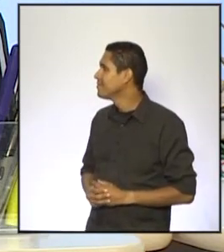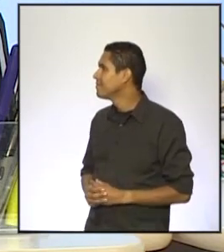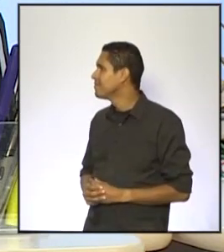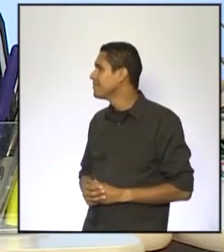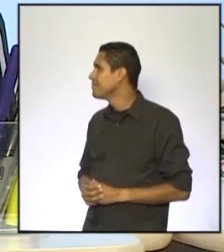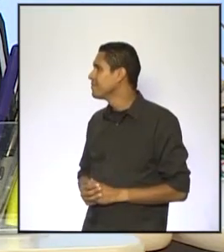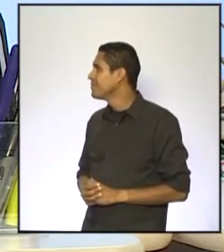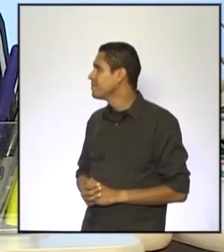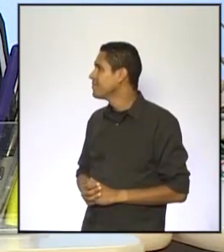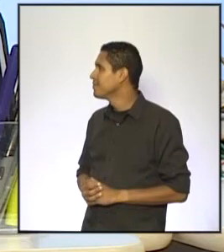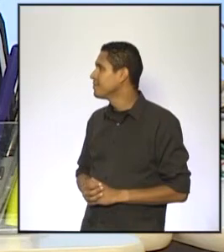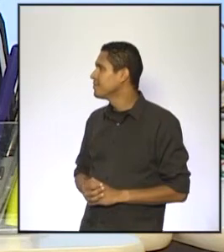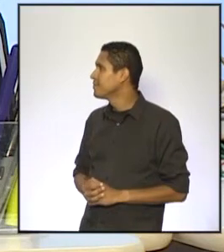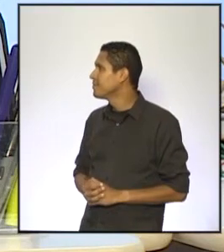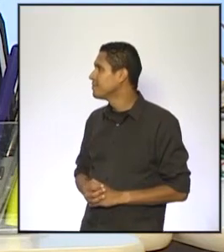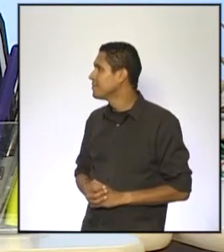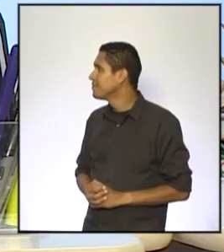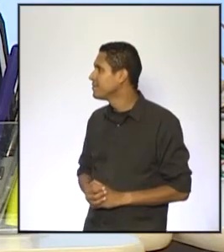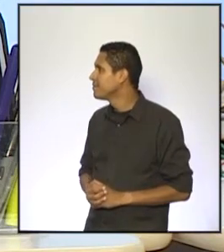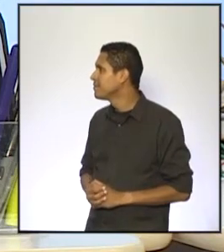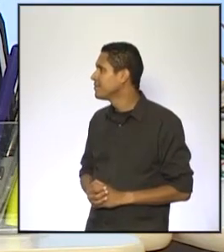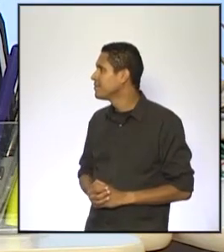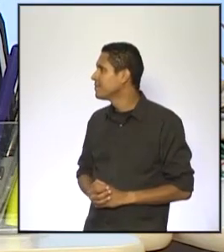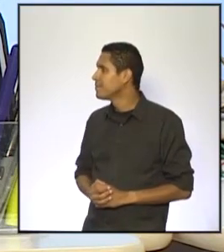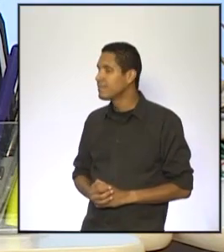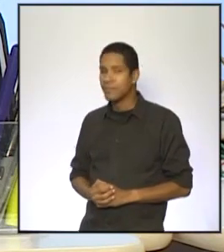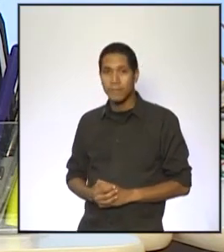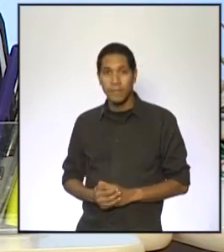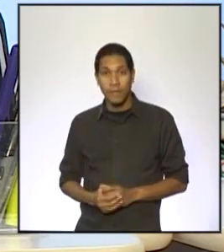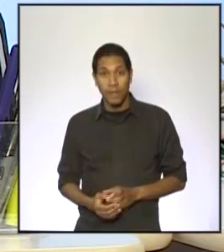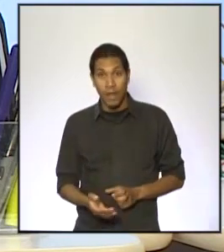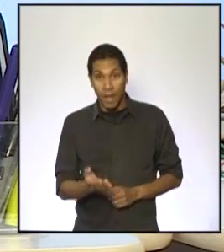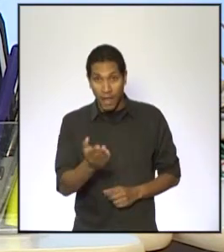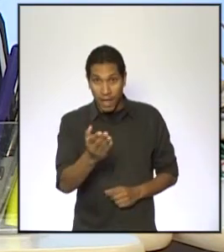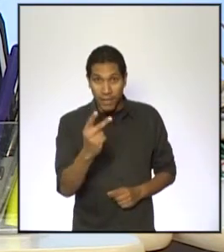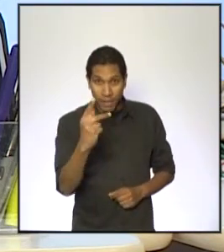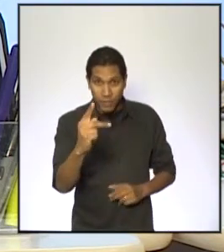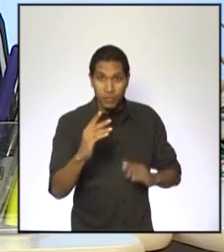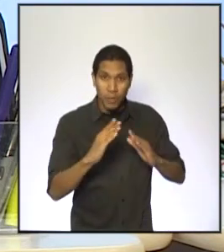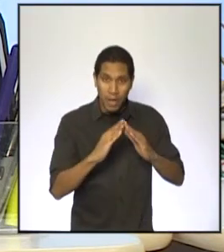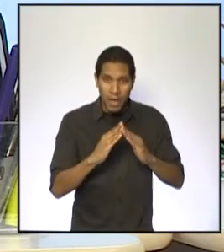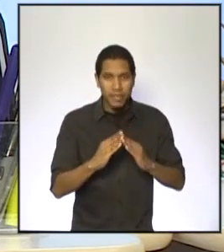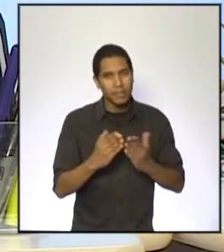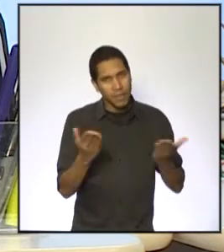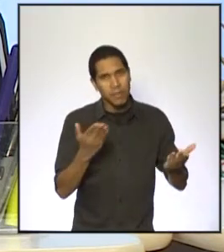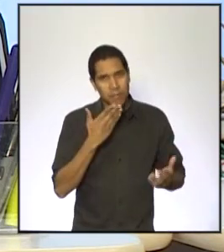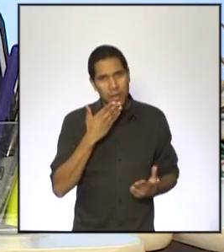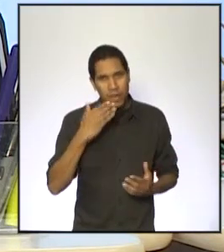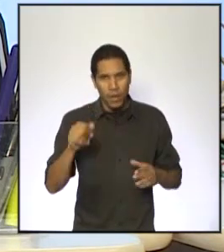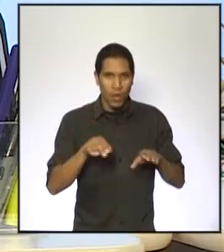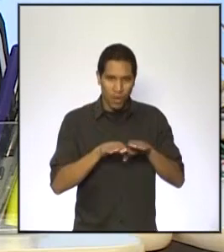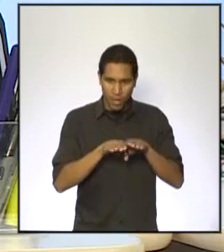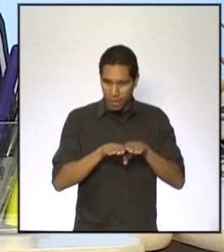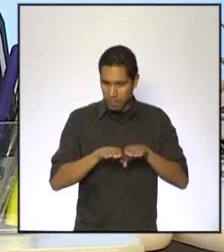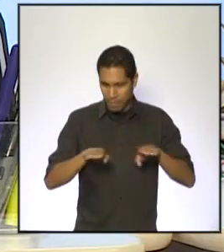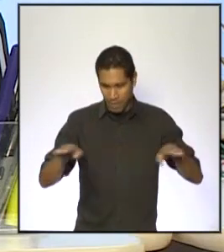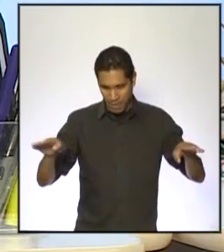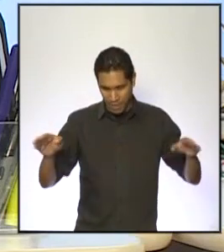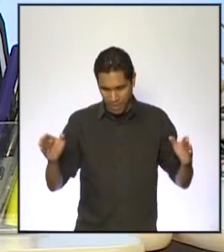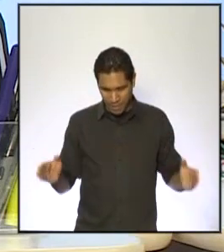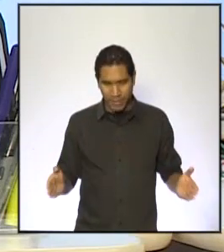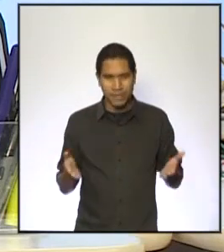Procure na sua residência, fazendo um local que seja uma mesa realmente, para que você